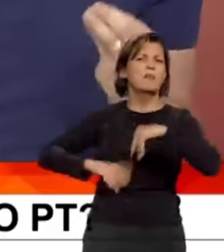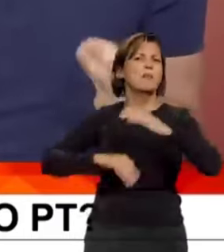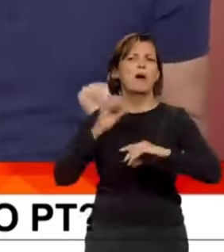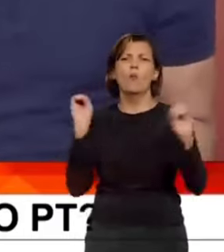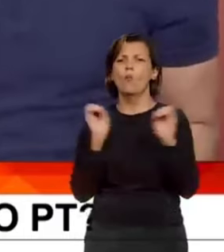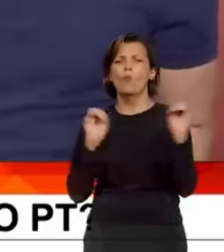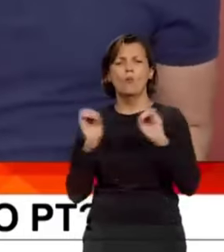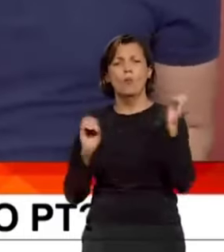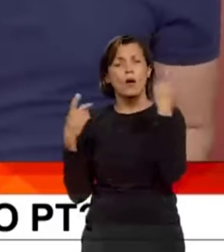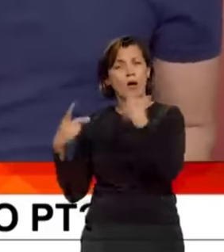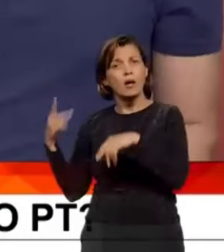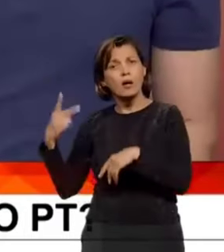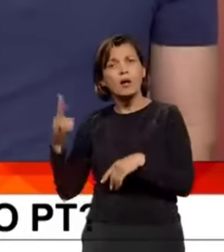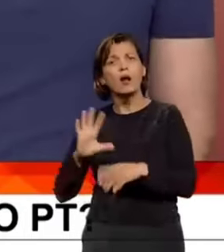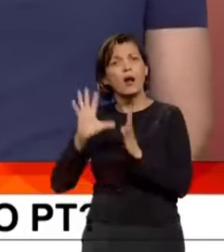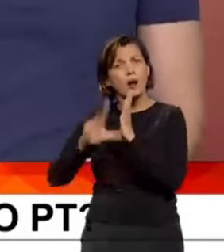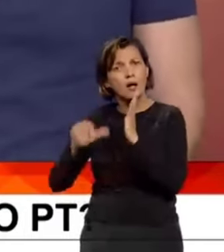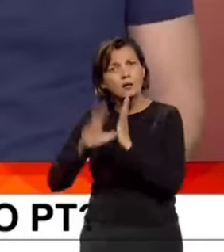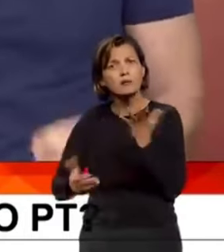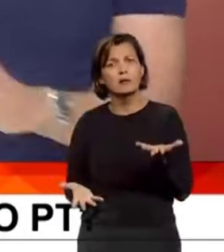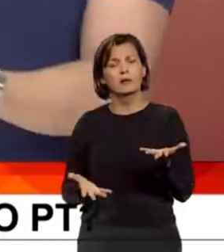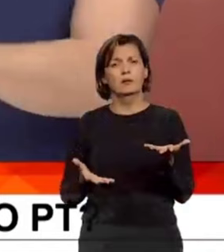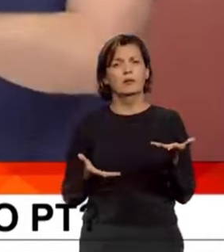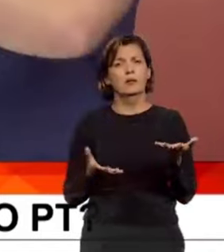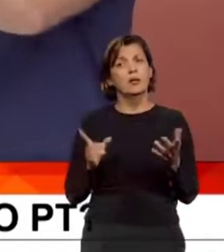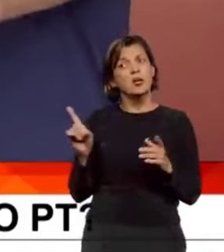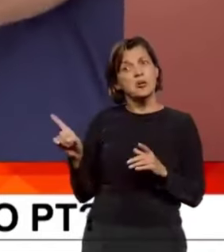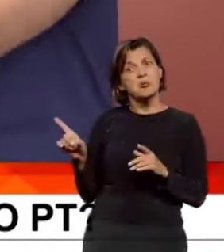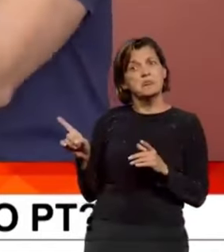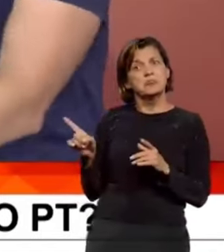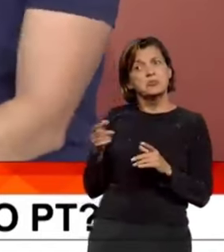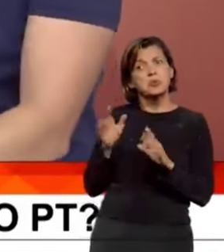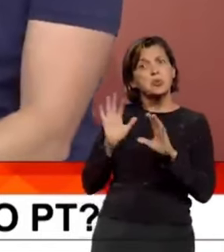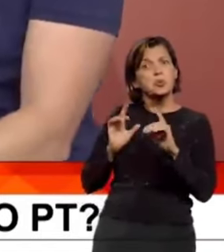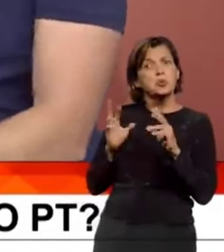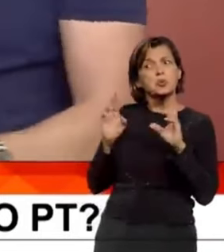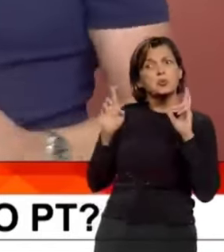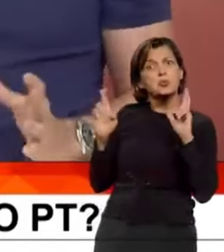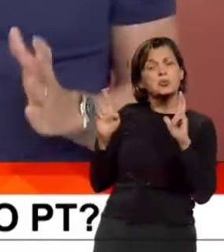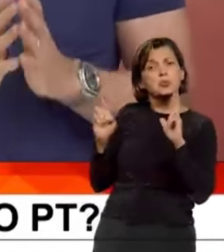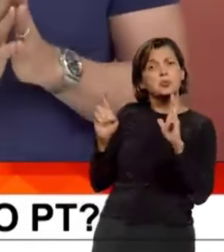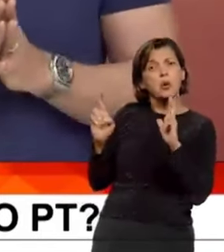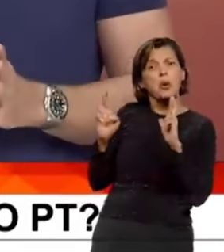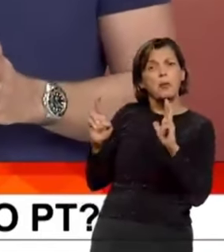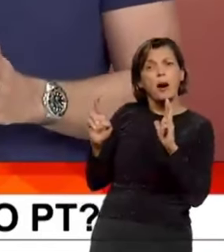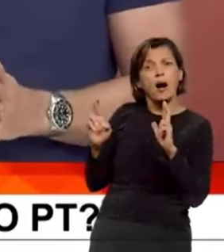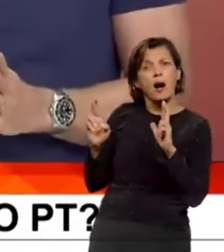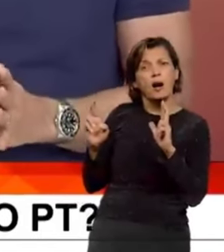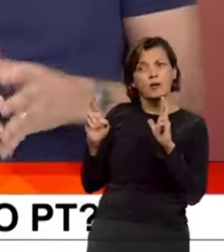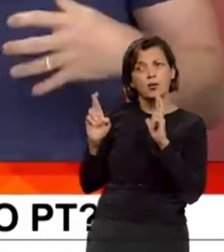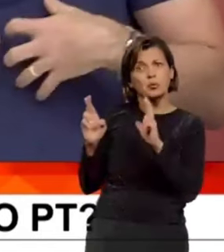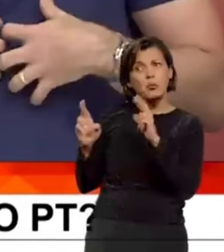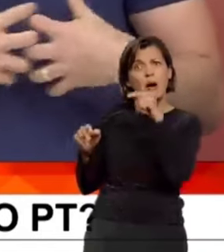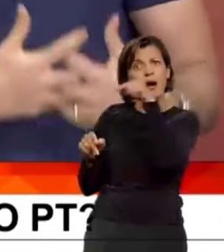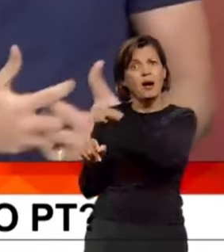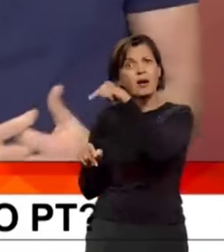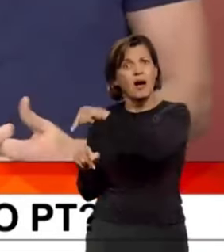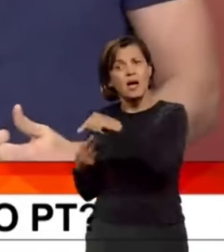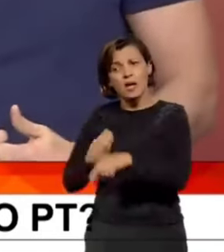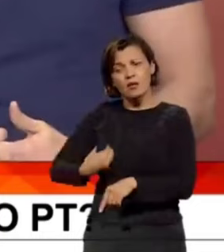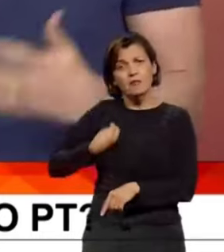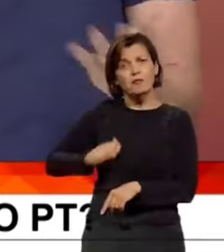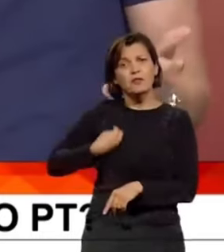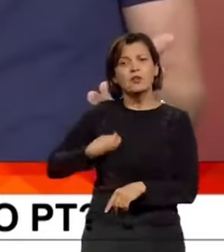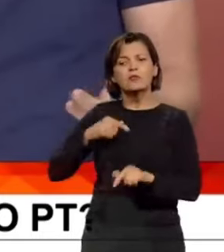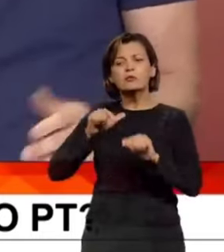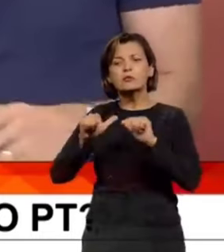é ladrão não vai sentindo eu espero que o amigo aqui não faça parte dessa quadrilha às vezes ele tá aqui no diretório Estadual eu que fiz